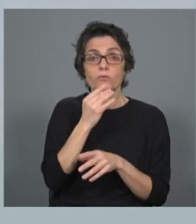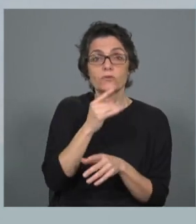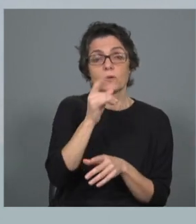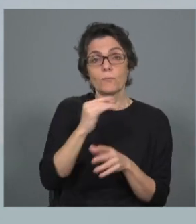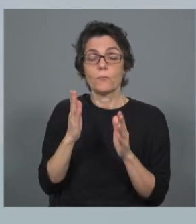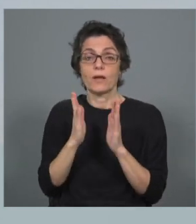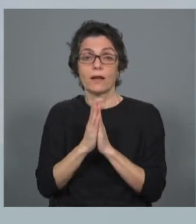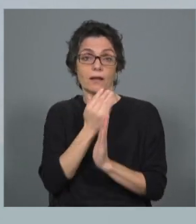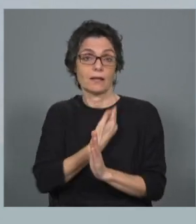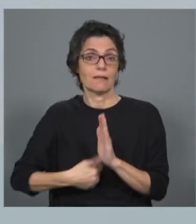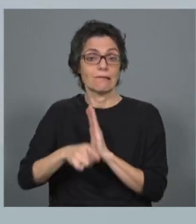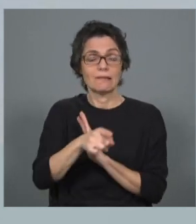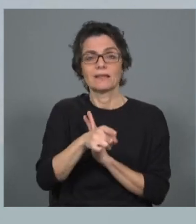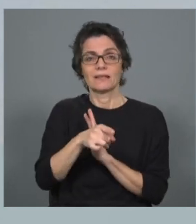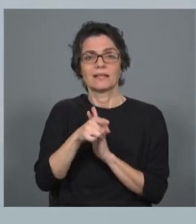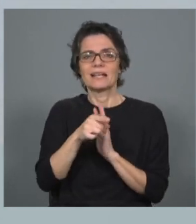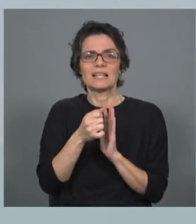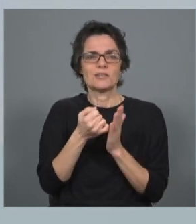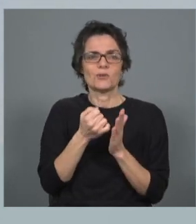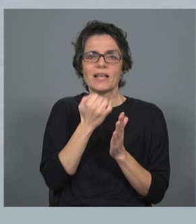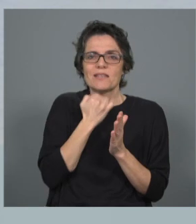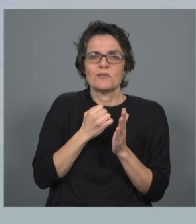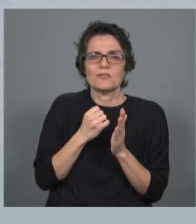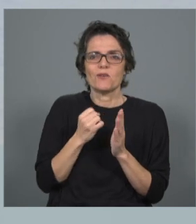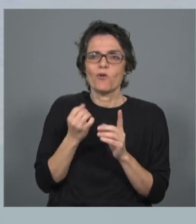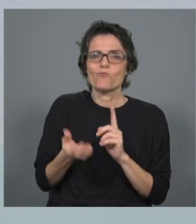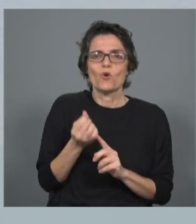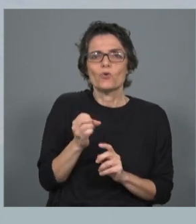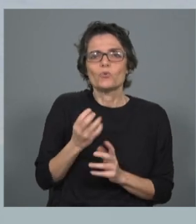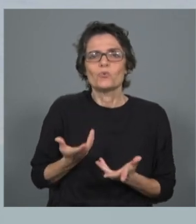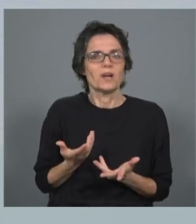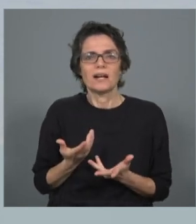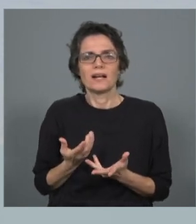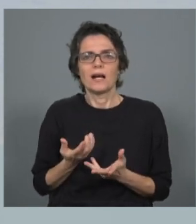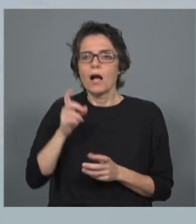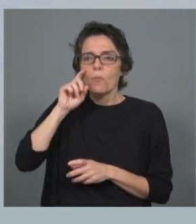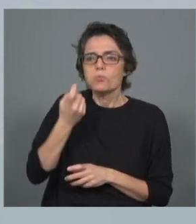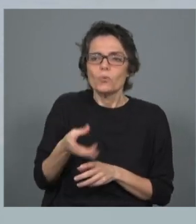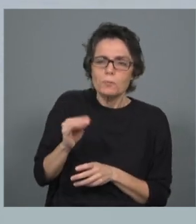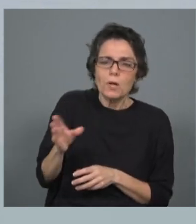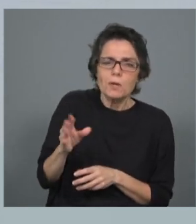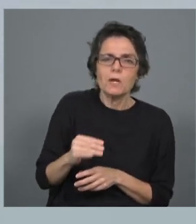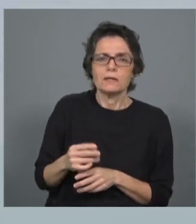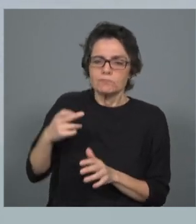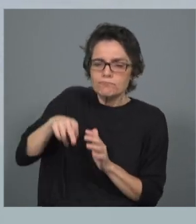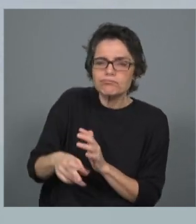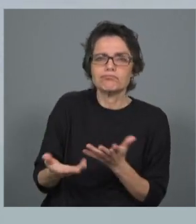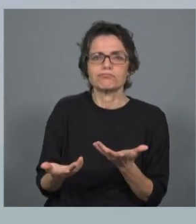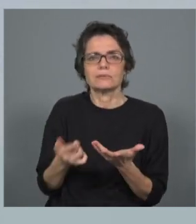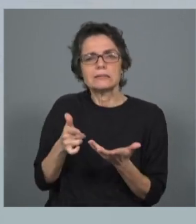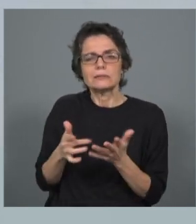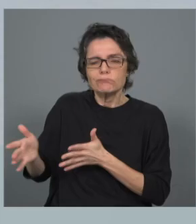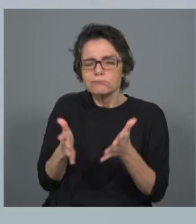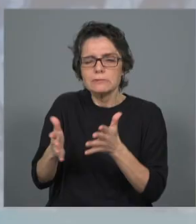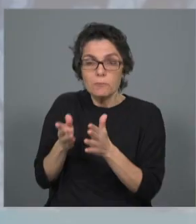nos apresentam nunca está contente com o que já tem da parte de Deus, nunca está contente com o que já sabe. Há sempre uma vontade de aprofundar mais, de reconhecer mais traços